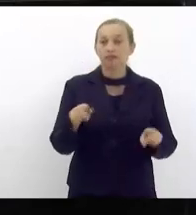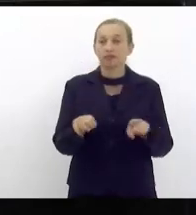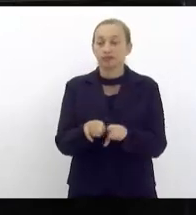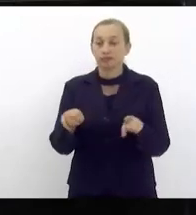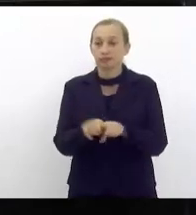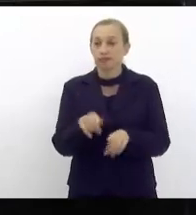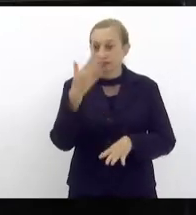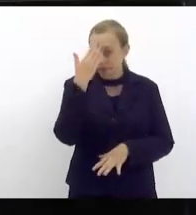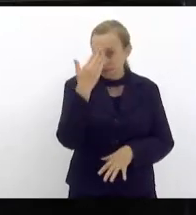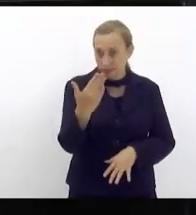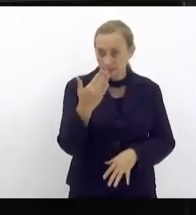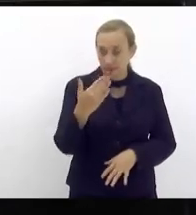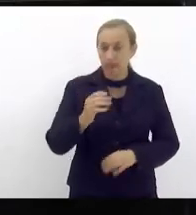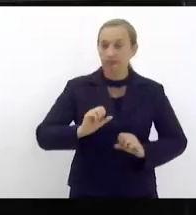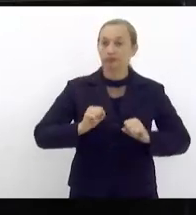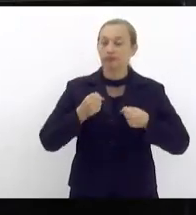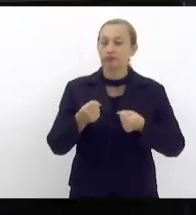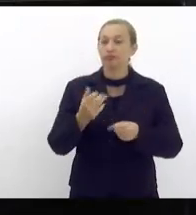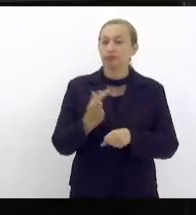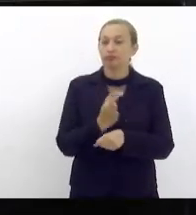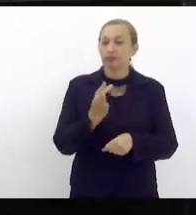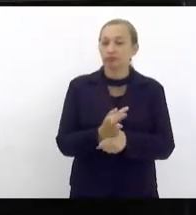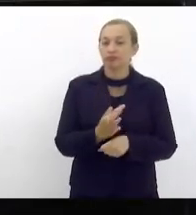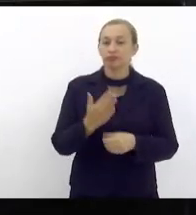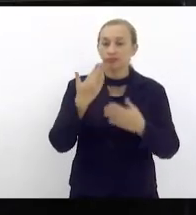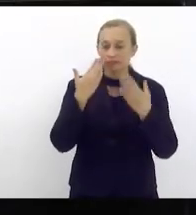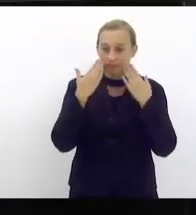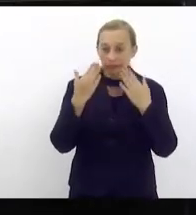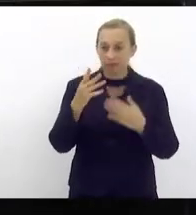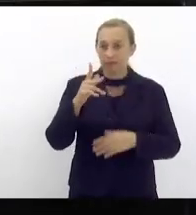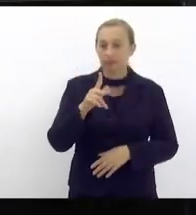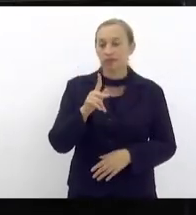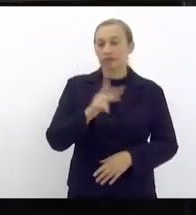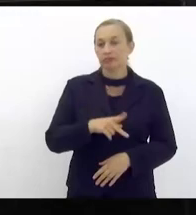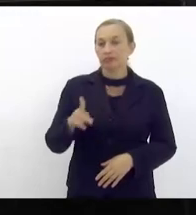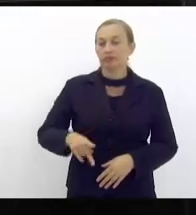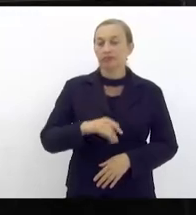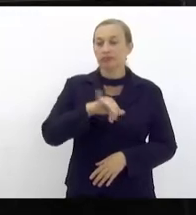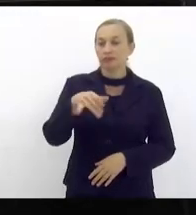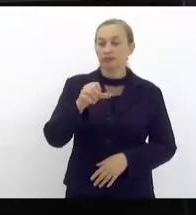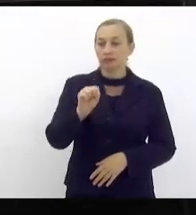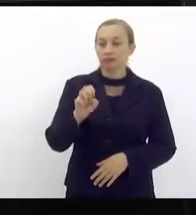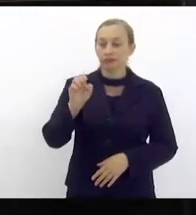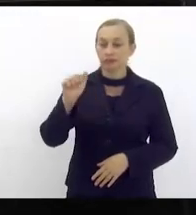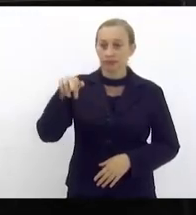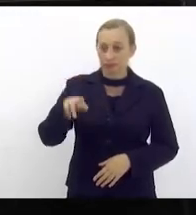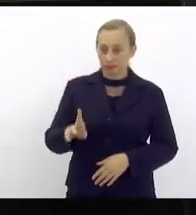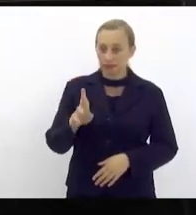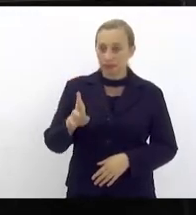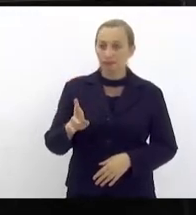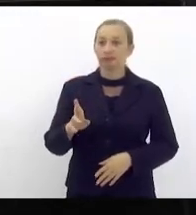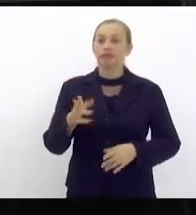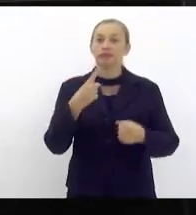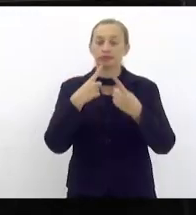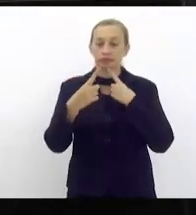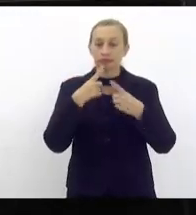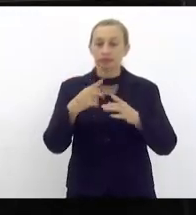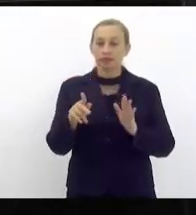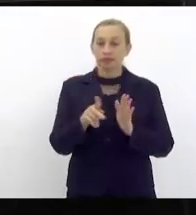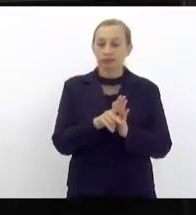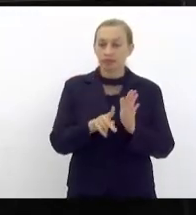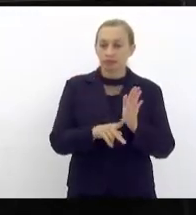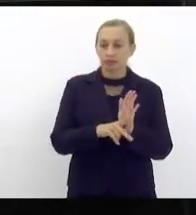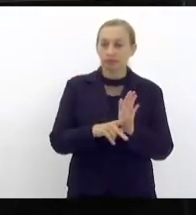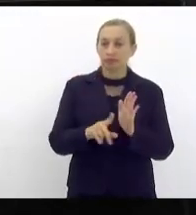é a força de resistência apresentada pelo Professor José má fechando parênteses aqui então para discutir é o projeto de lei de autoria do deputado